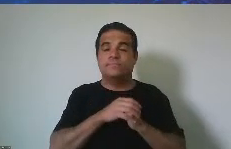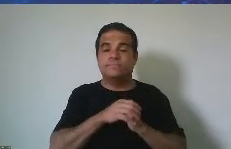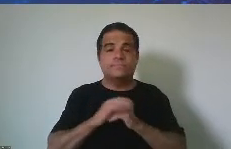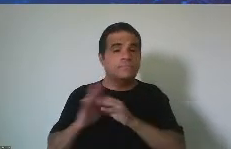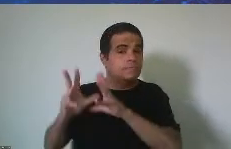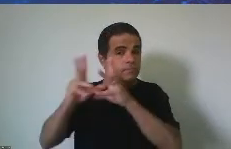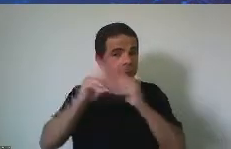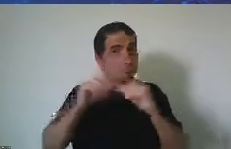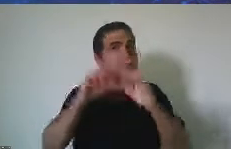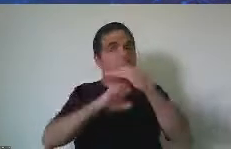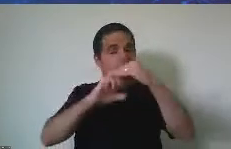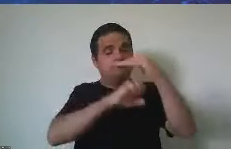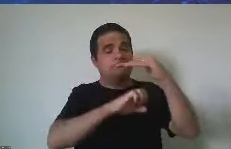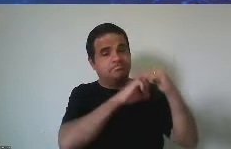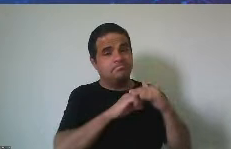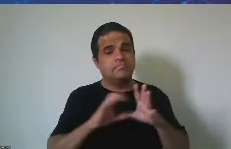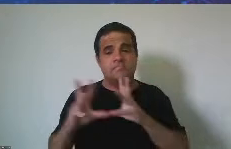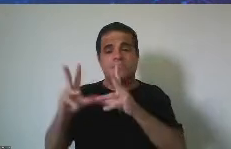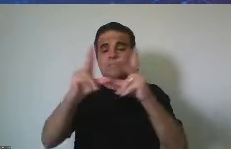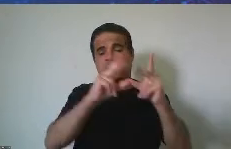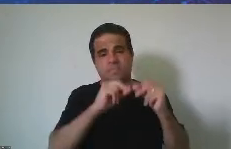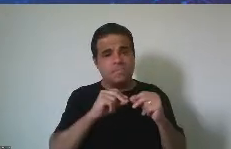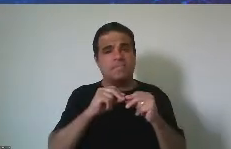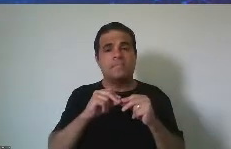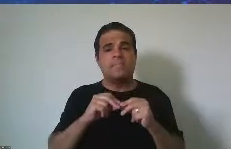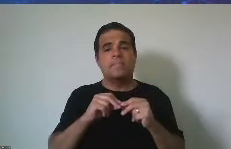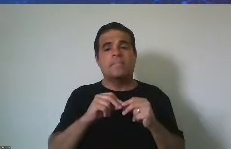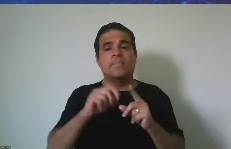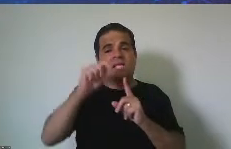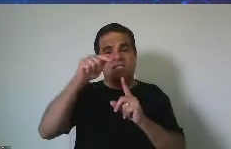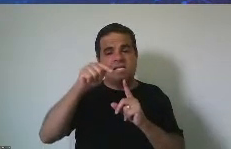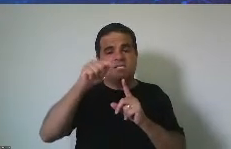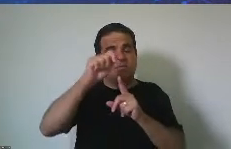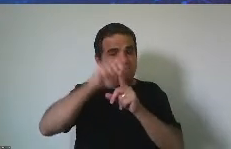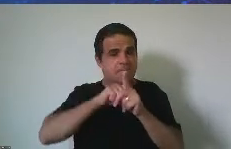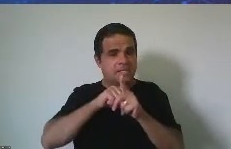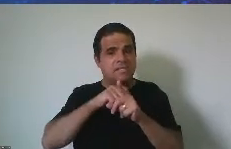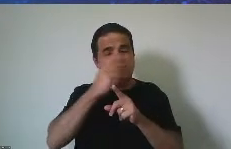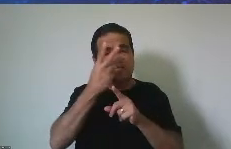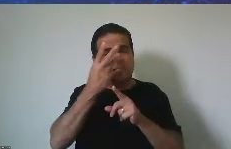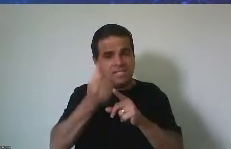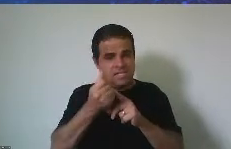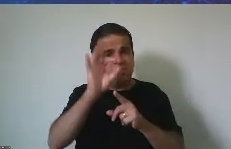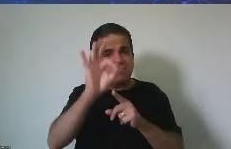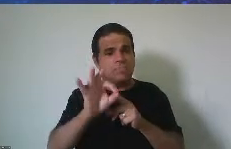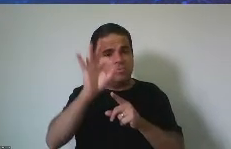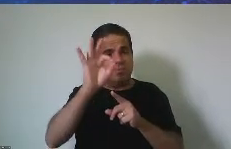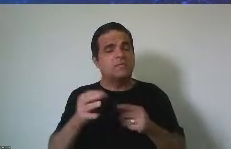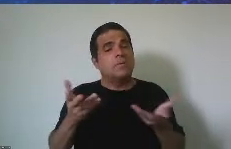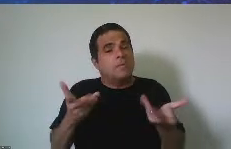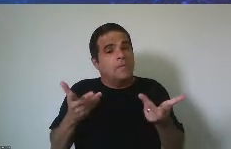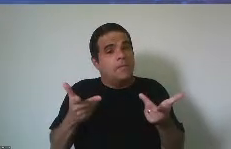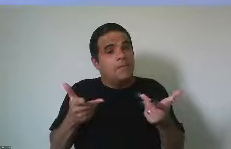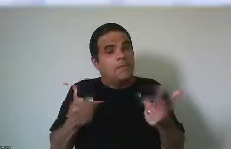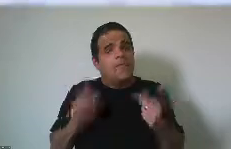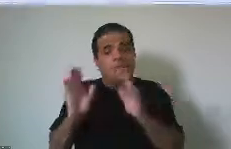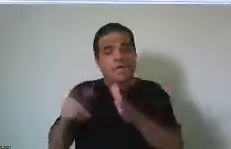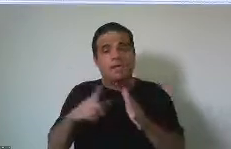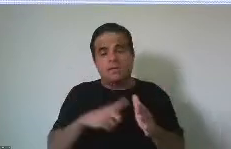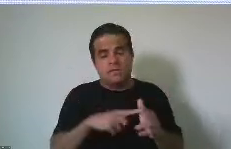sempre empreendimento de referência desse time sete meses e 37% eficiência média contra